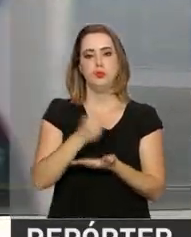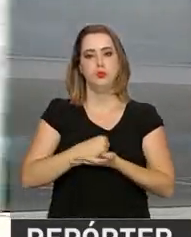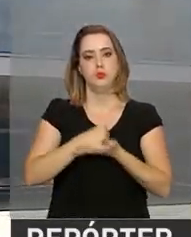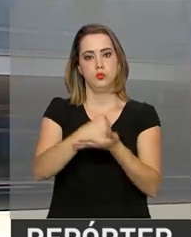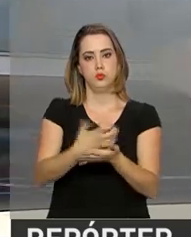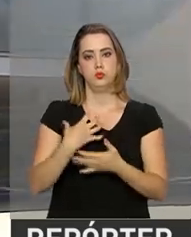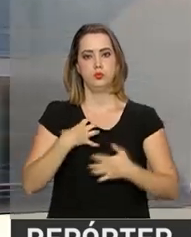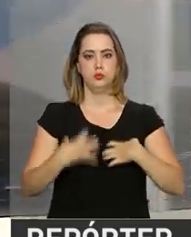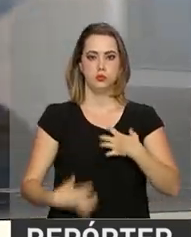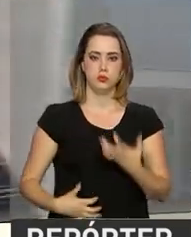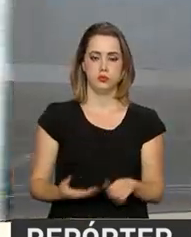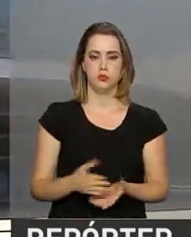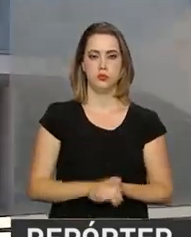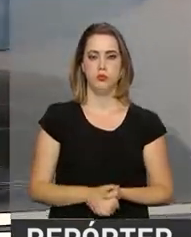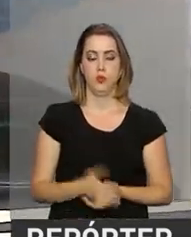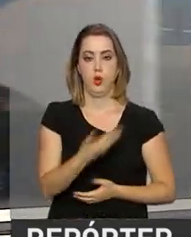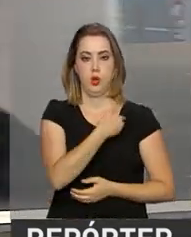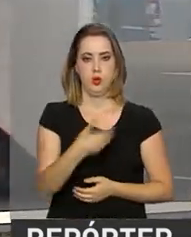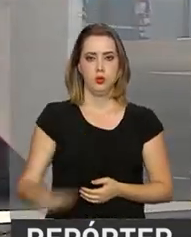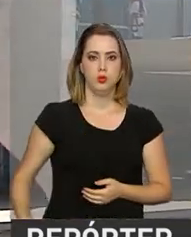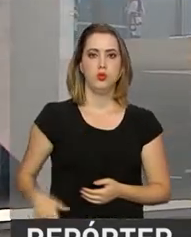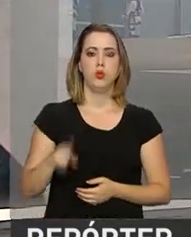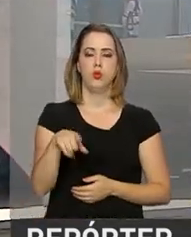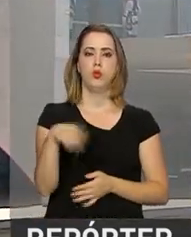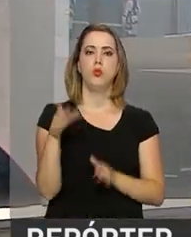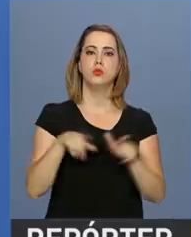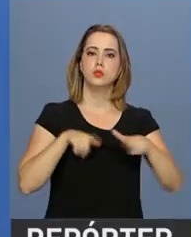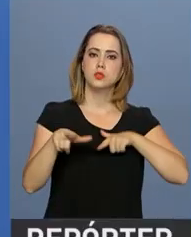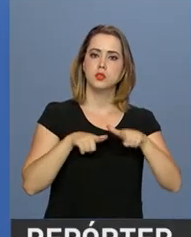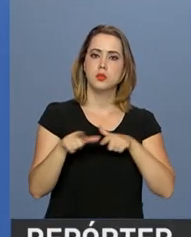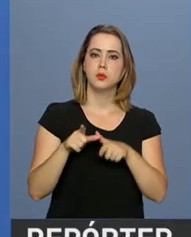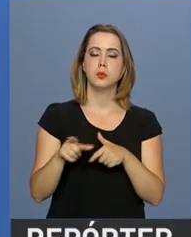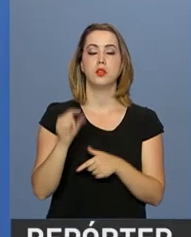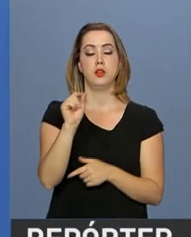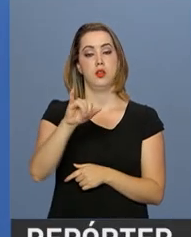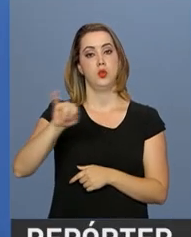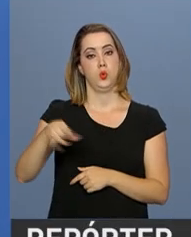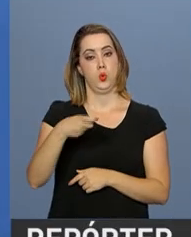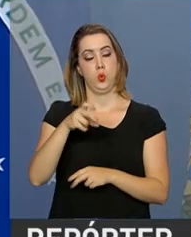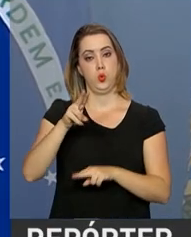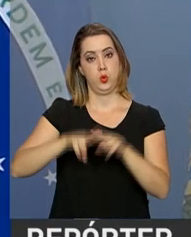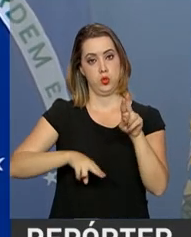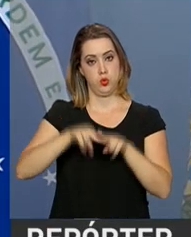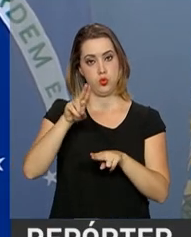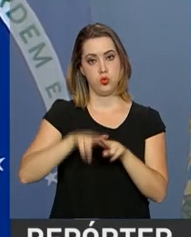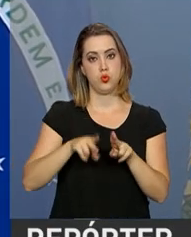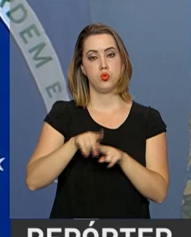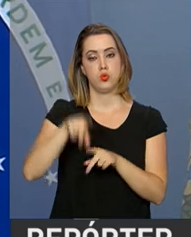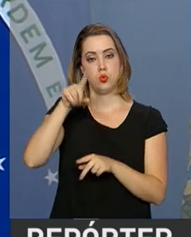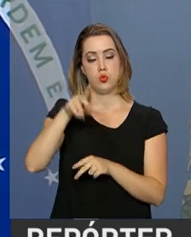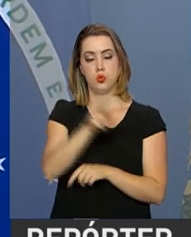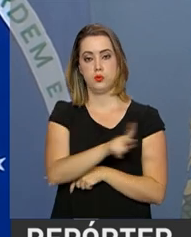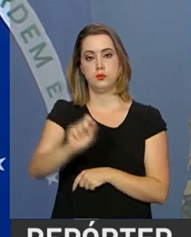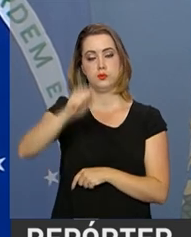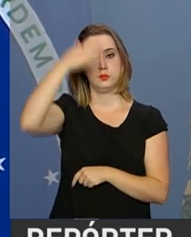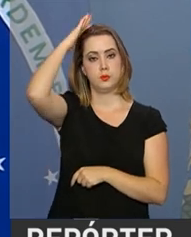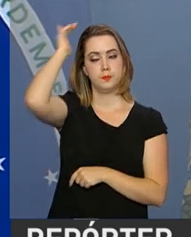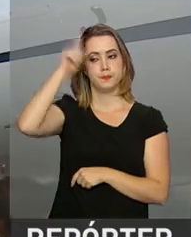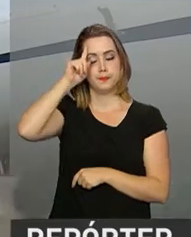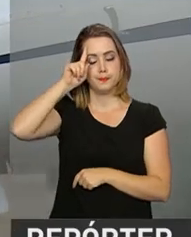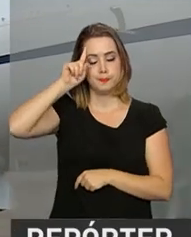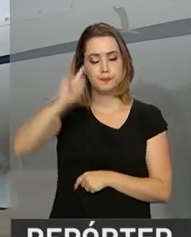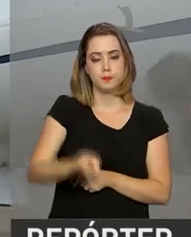medidas para garantir que mais órgãos cheguem aos pacientes em junho o presidente Michel Temer determinou que a força aérea